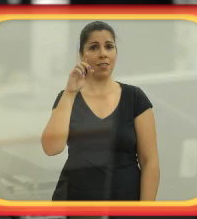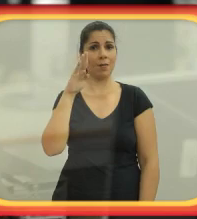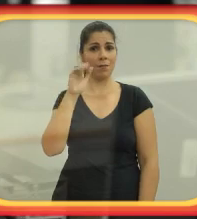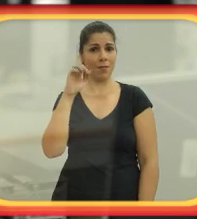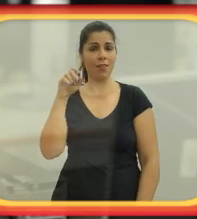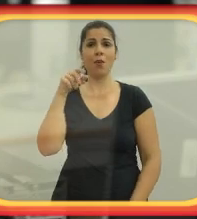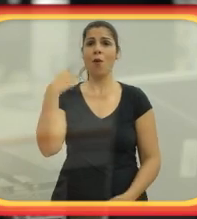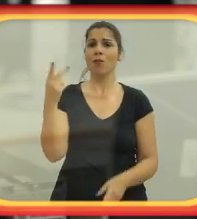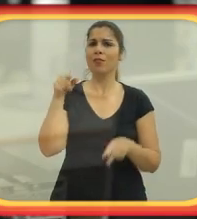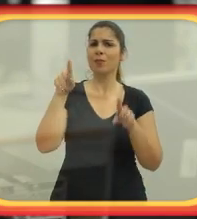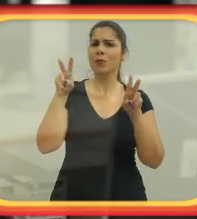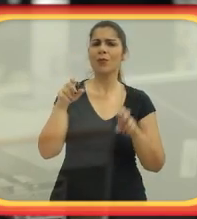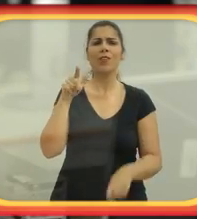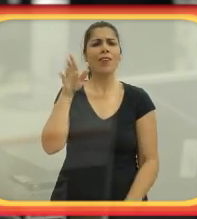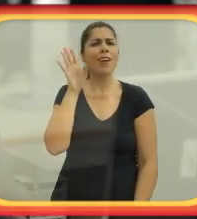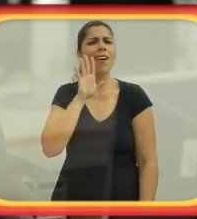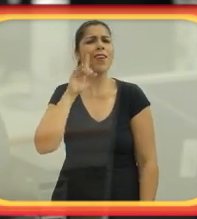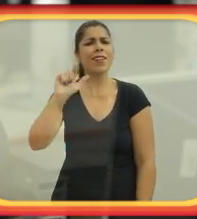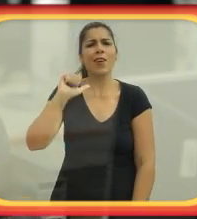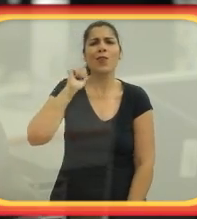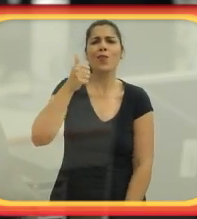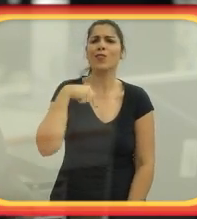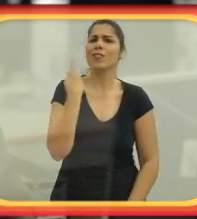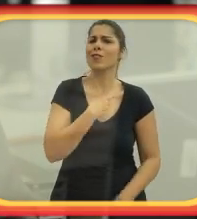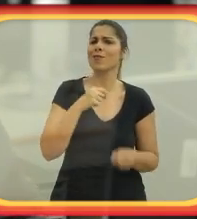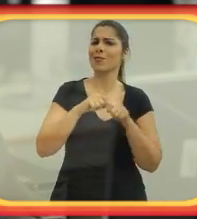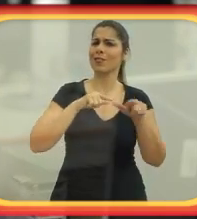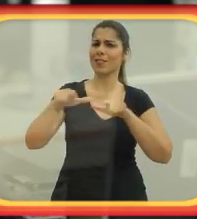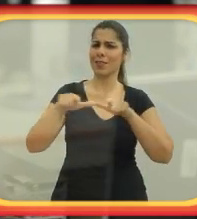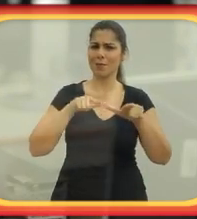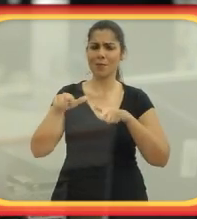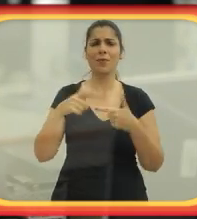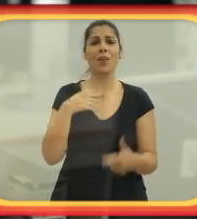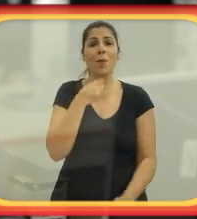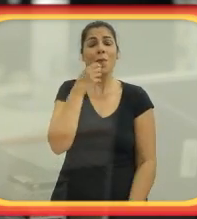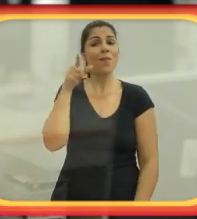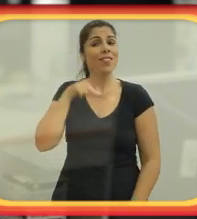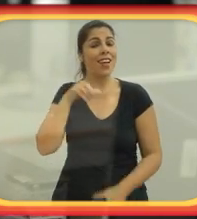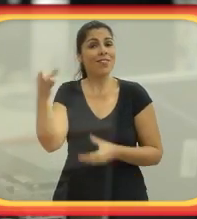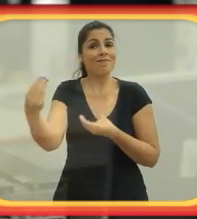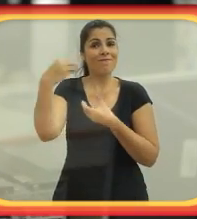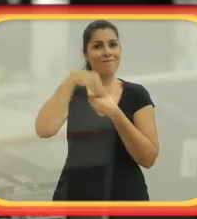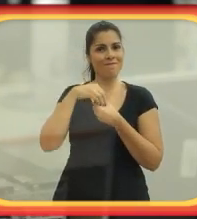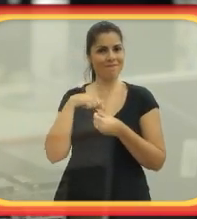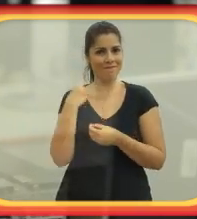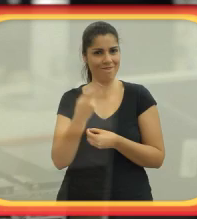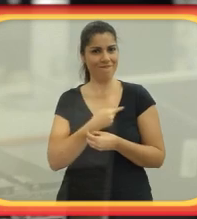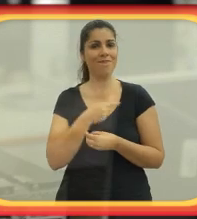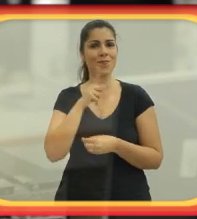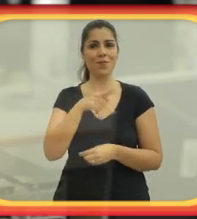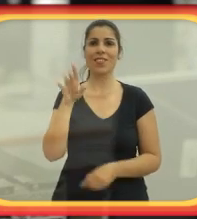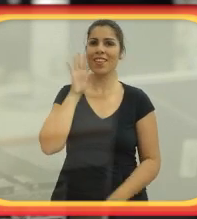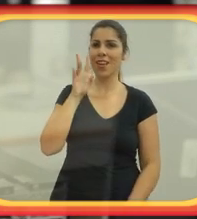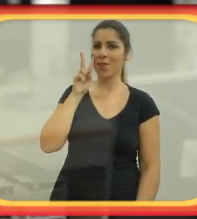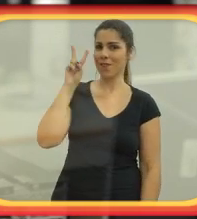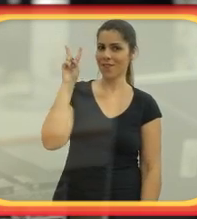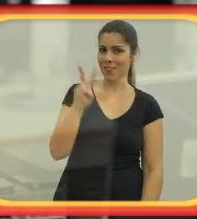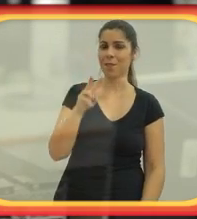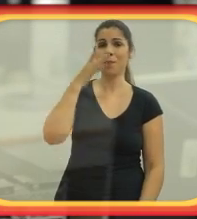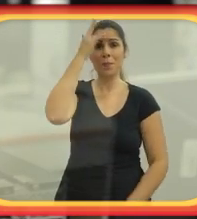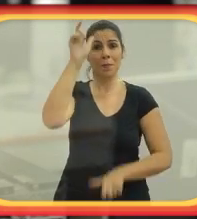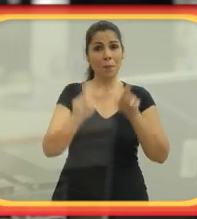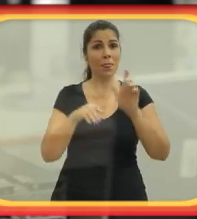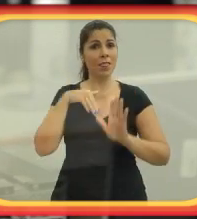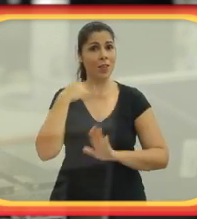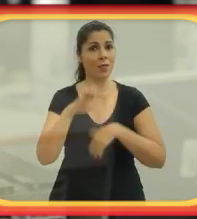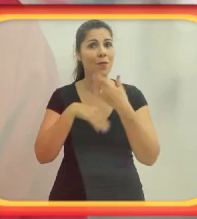delas me dão esse feedback, ou seja, poxa, foi legal, ela está curtindo, está fazendo os trabalhos. Entendeu? E é bom ver, assim, para mim, como professor, é legal